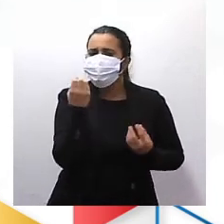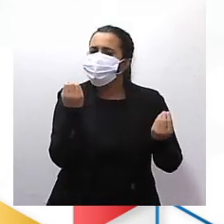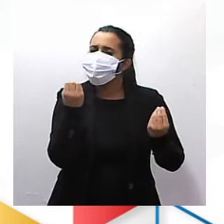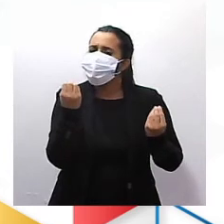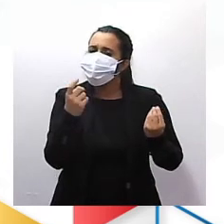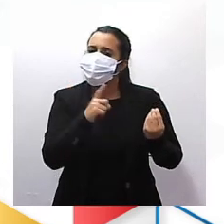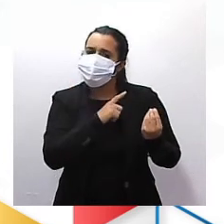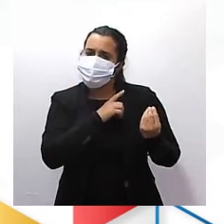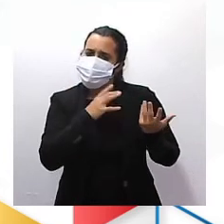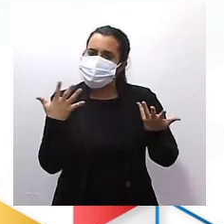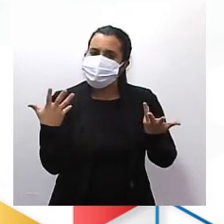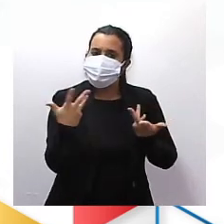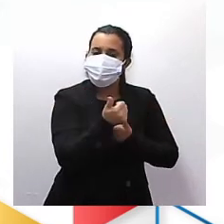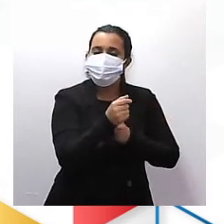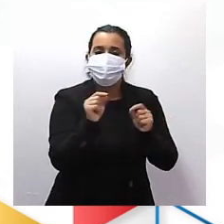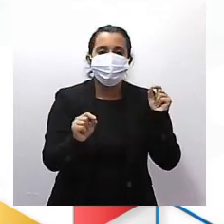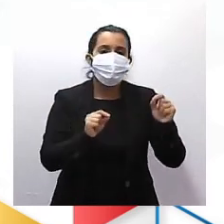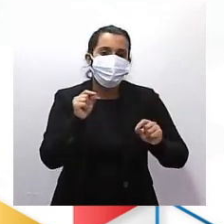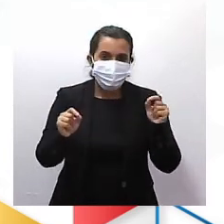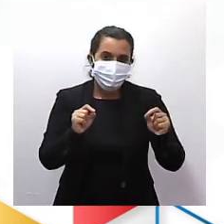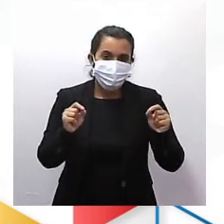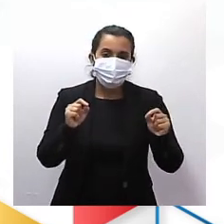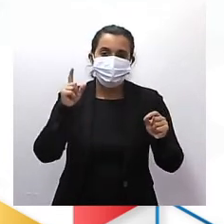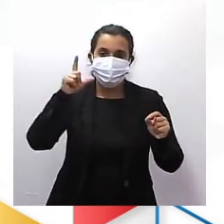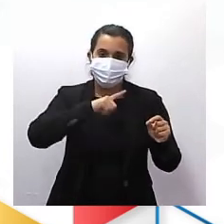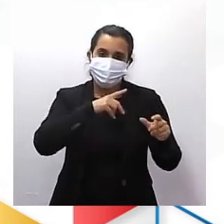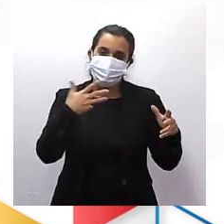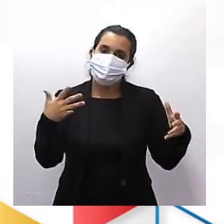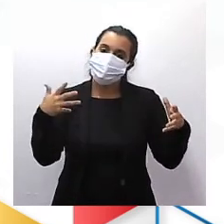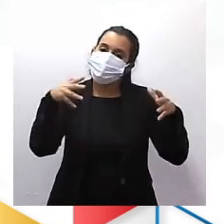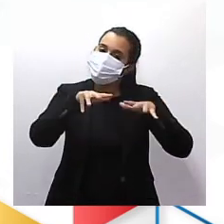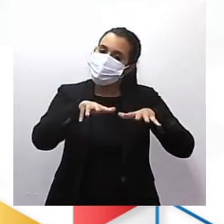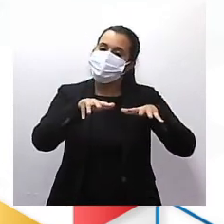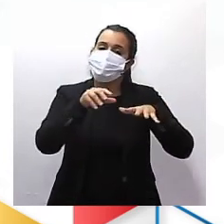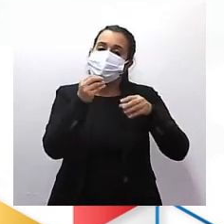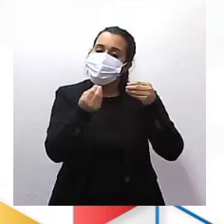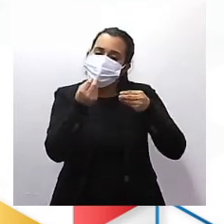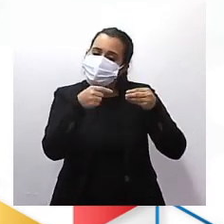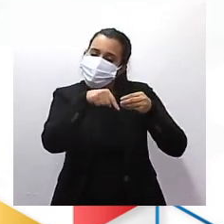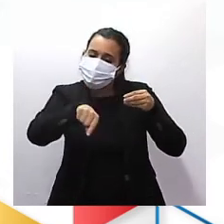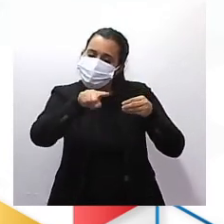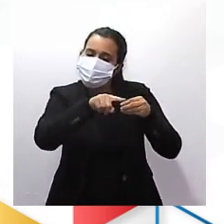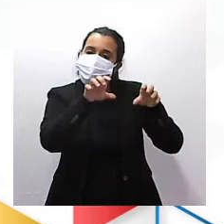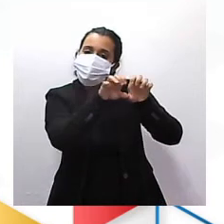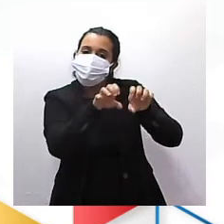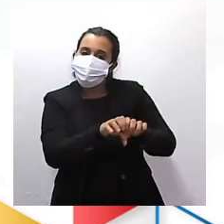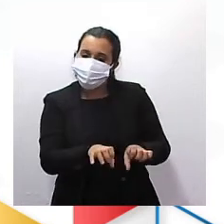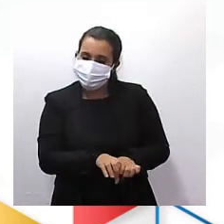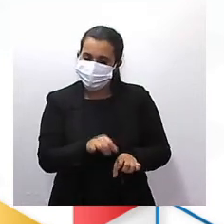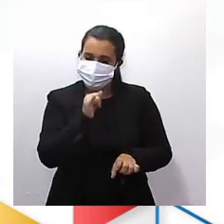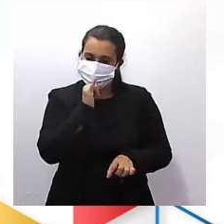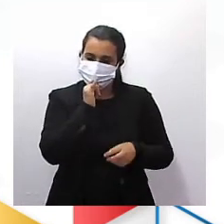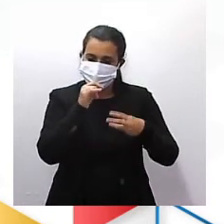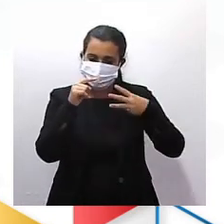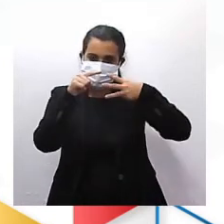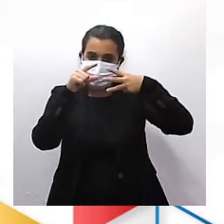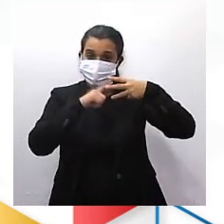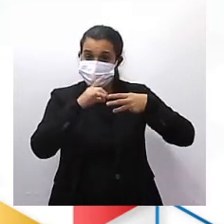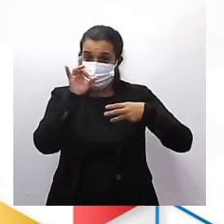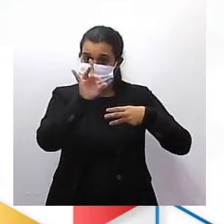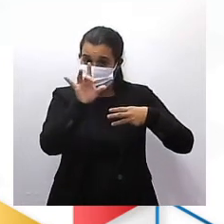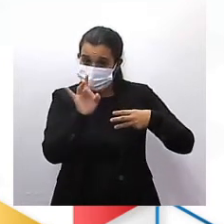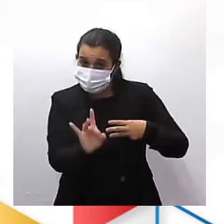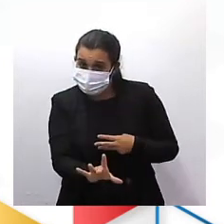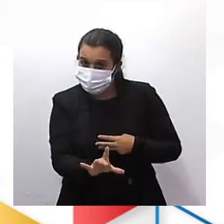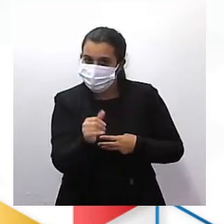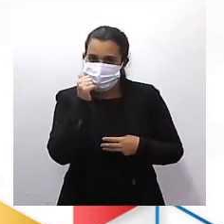um pouco do que nós vimos em relação, inclusive, à estrutura. Cada bloco tem uma affirmative, negative and interrogative